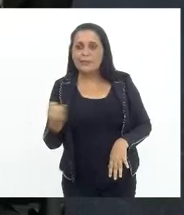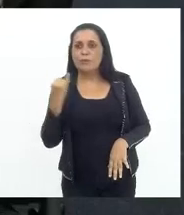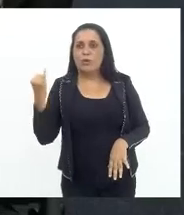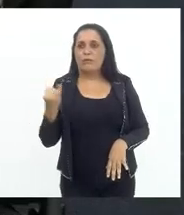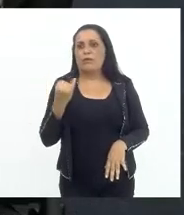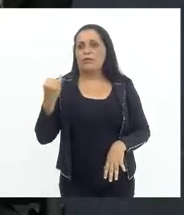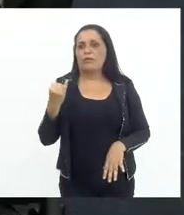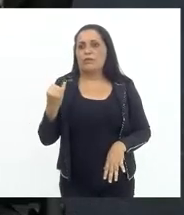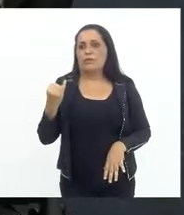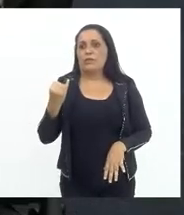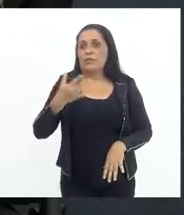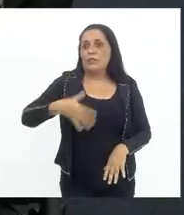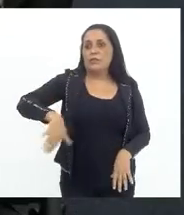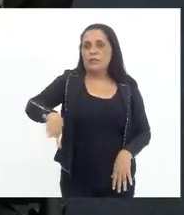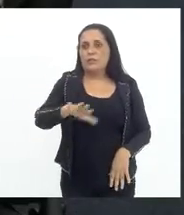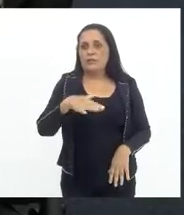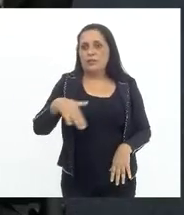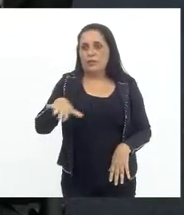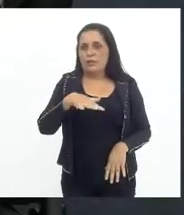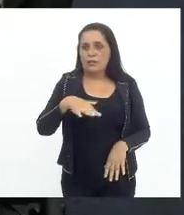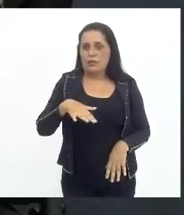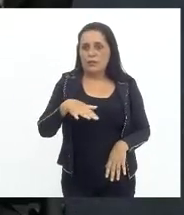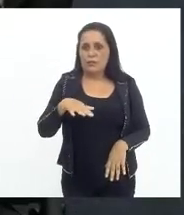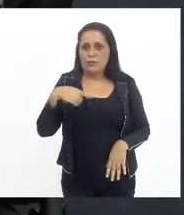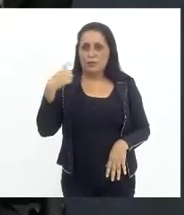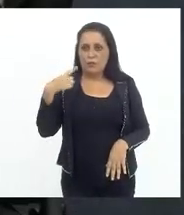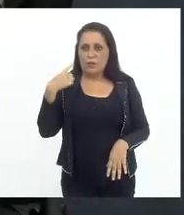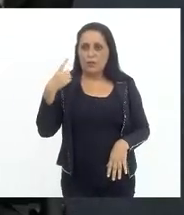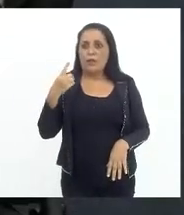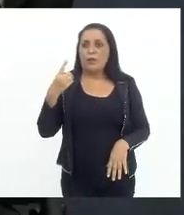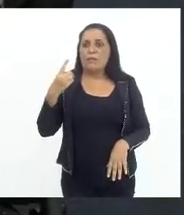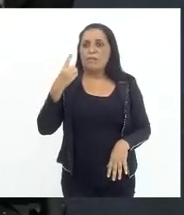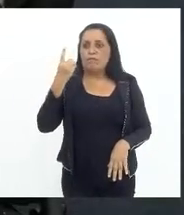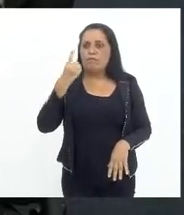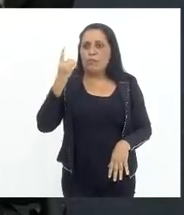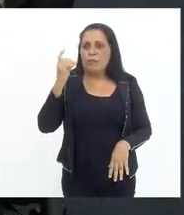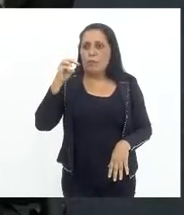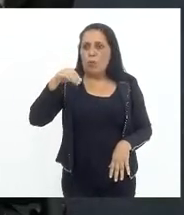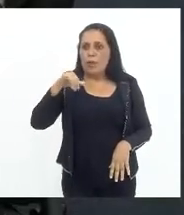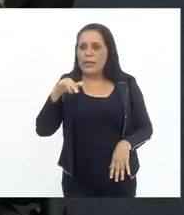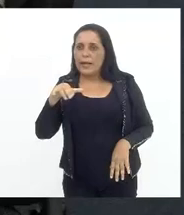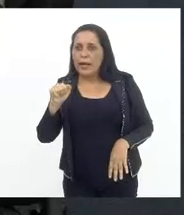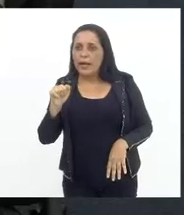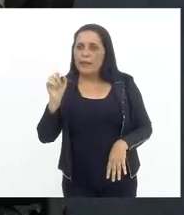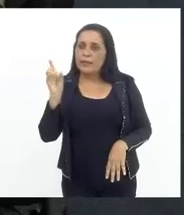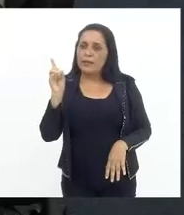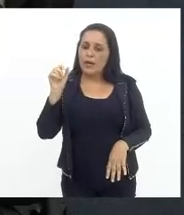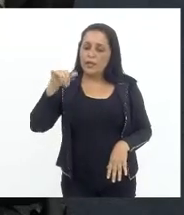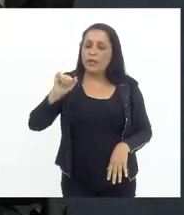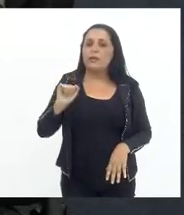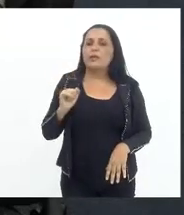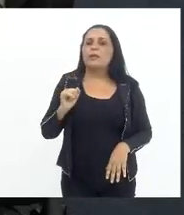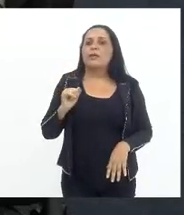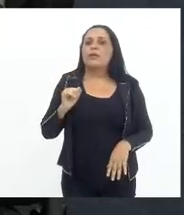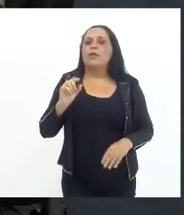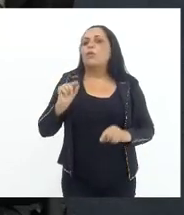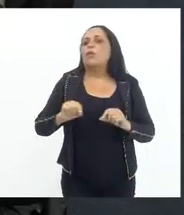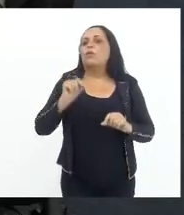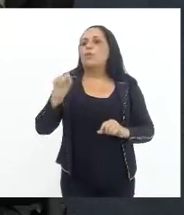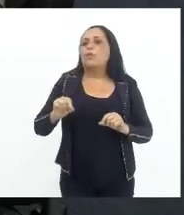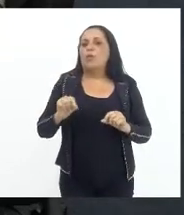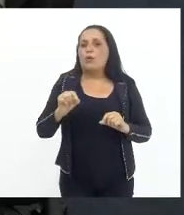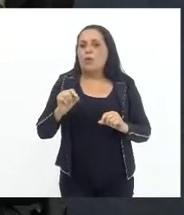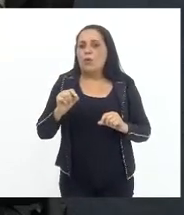importantíssima no que a gente considera, deputada Mônica Francisco e Dani Monteiro, o quilombismo, porque o